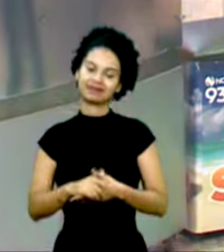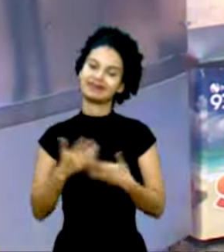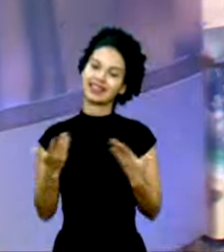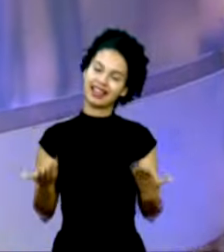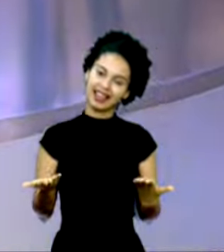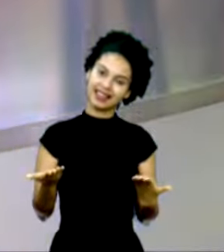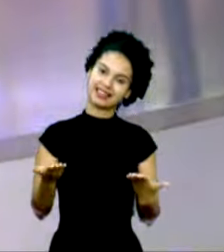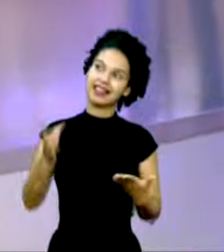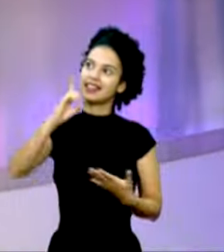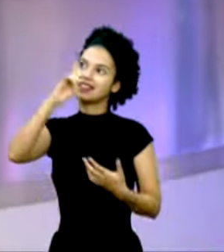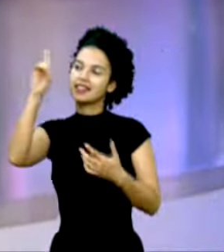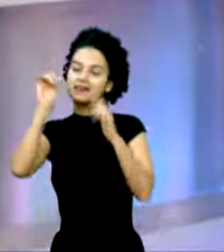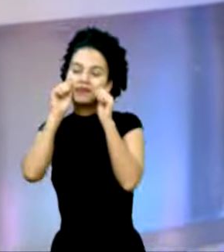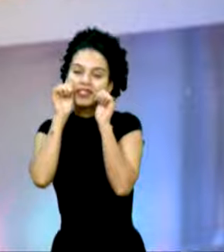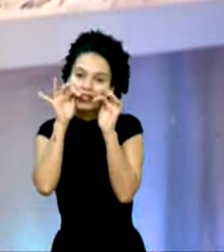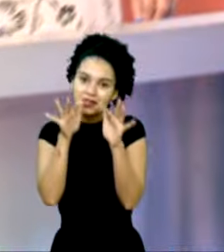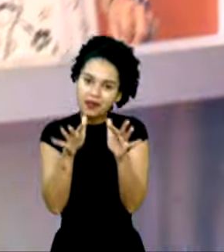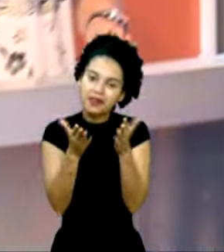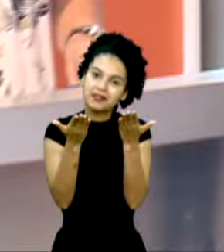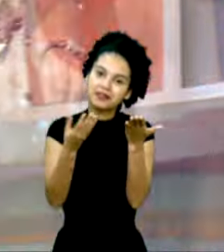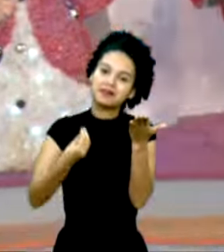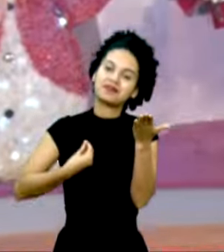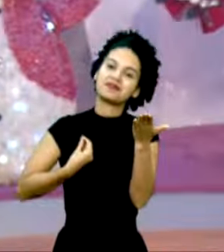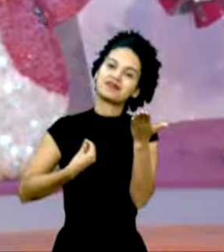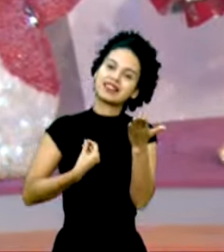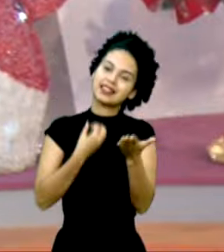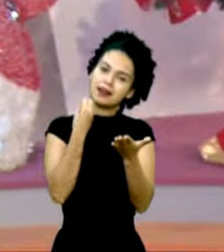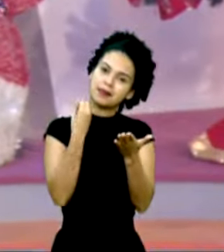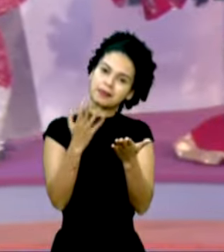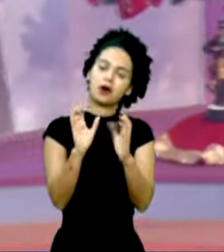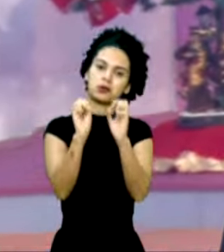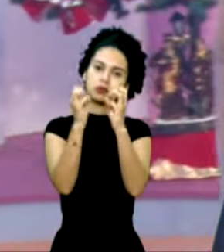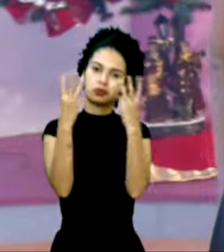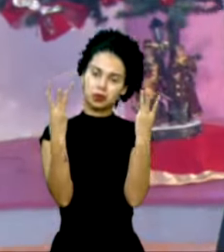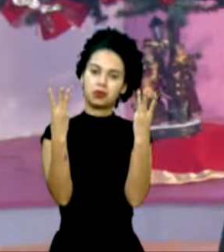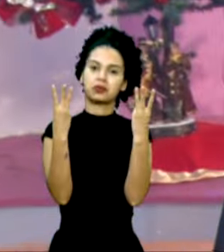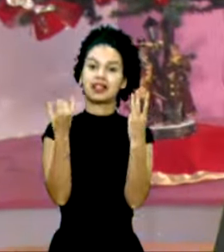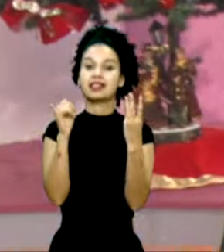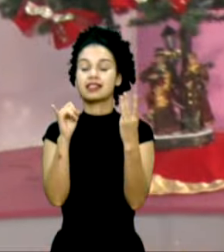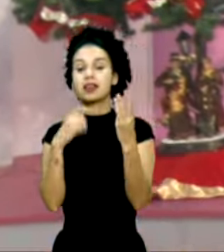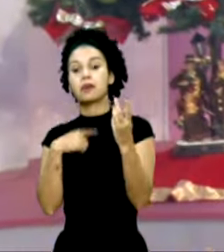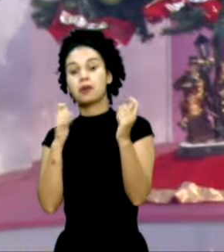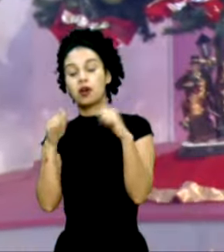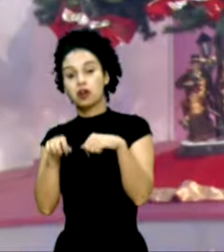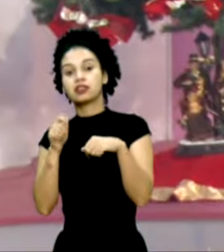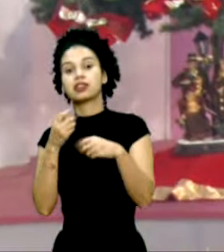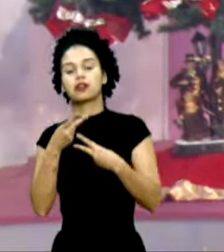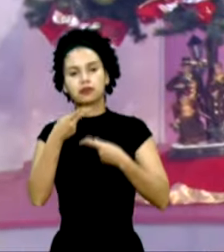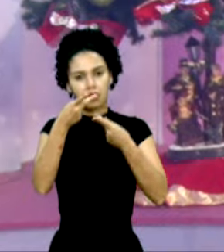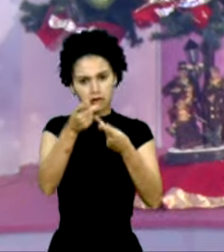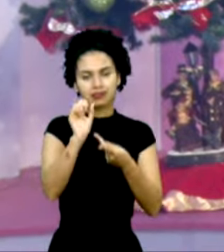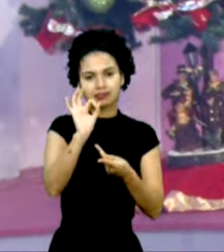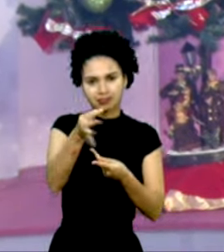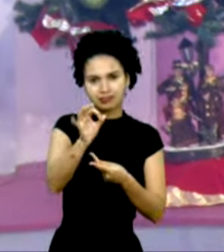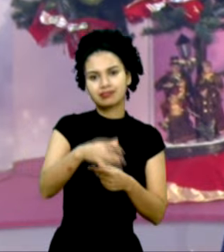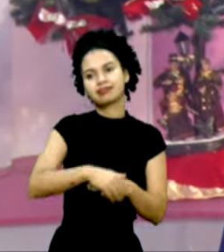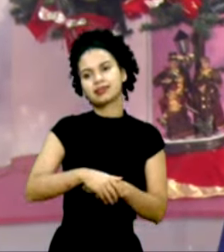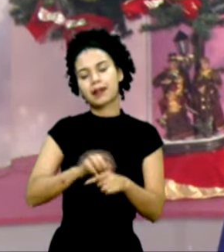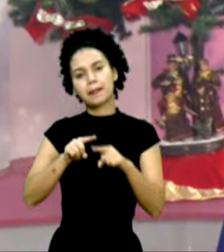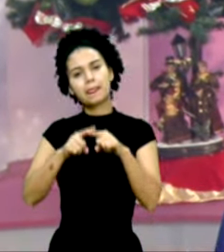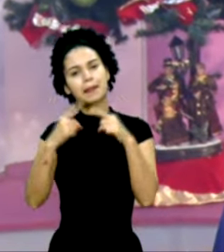que Deus continue abençoando vocês. Um belíssimo show hoje, se eu puder ir, eu vou. Obrigado. Mas que você sempre,